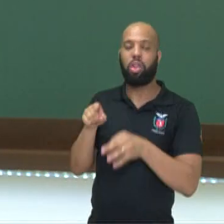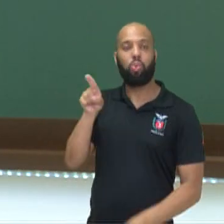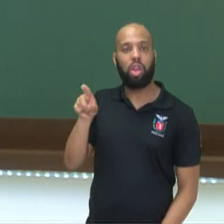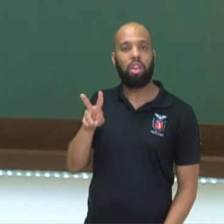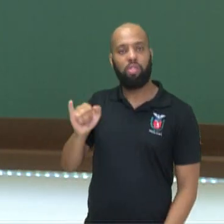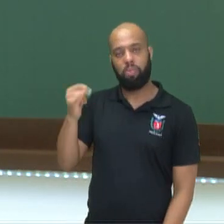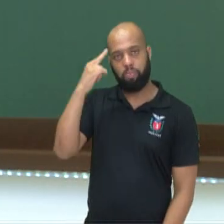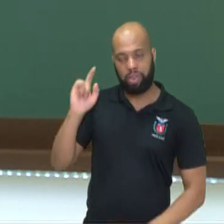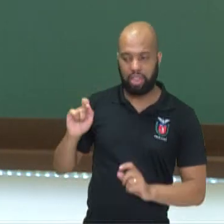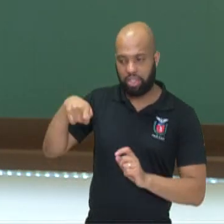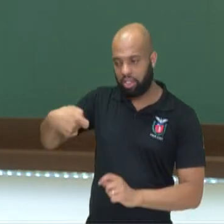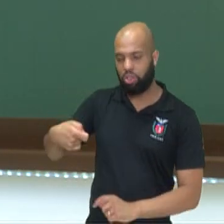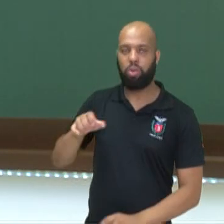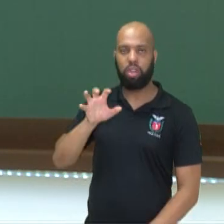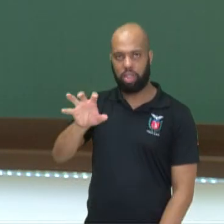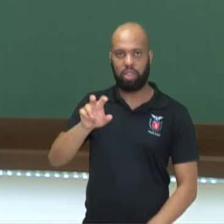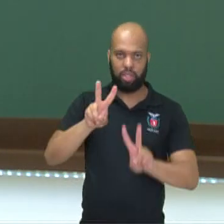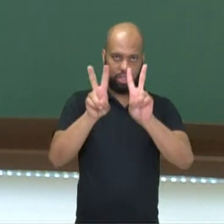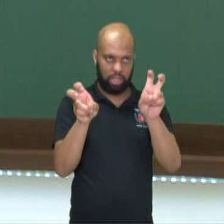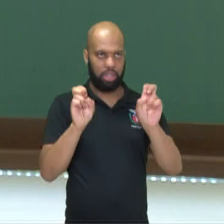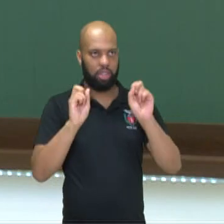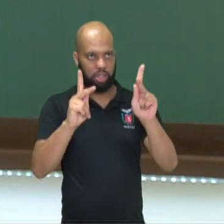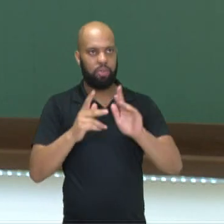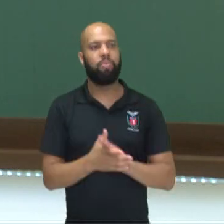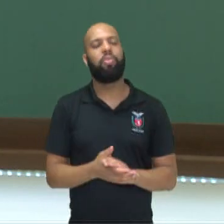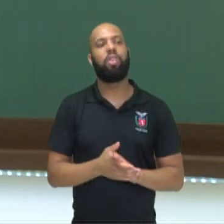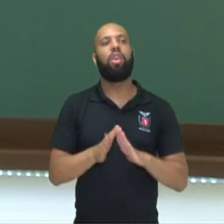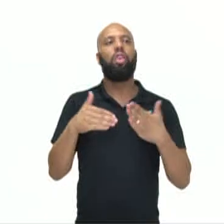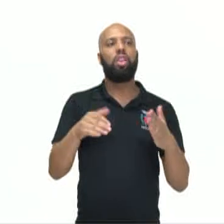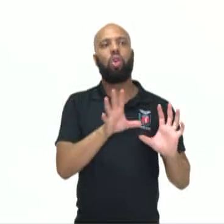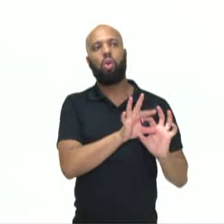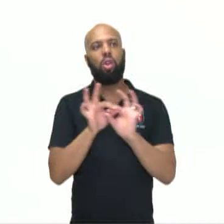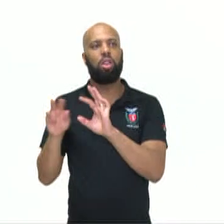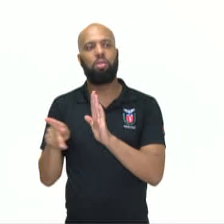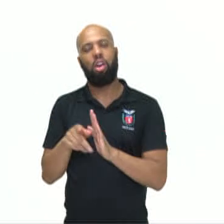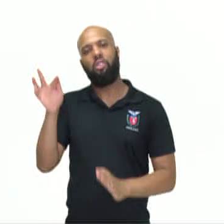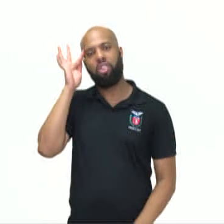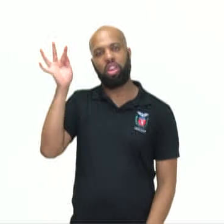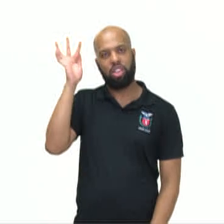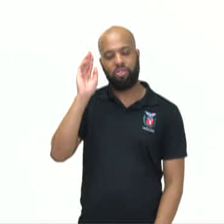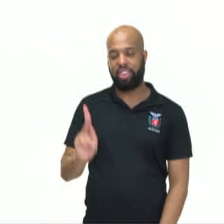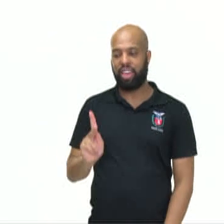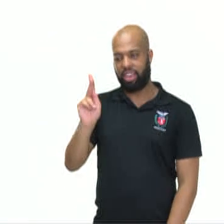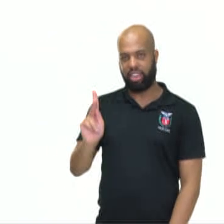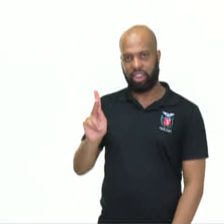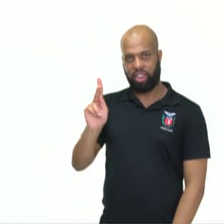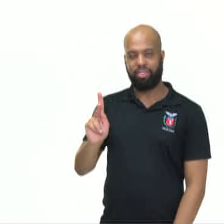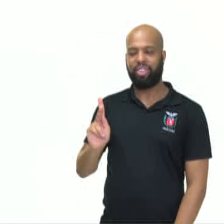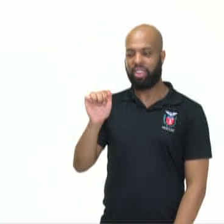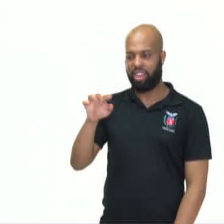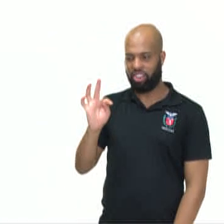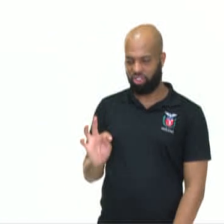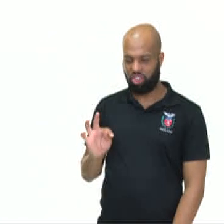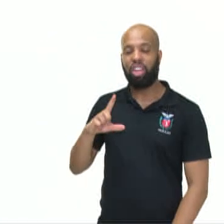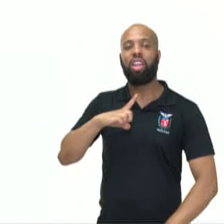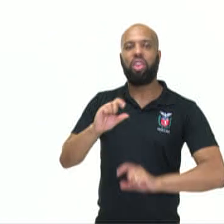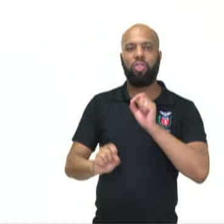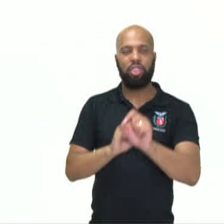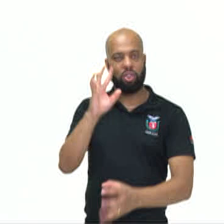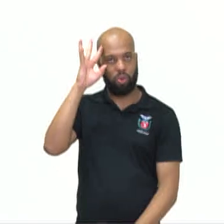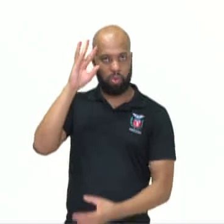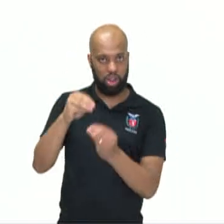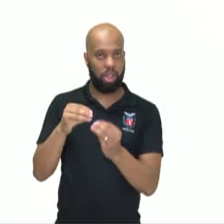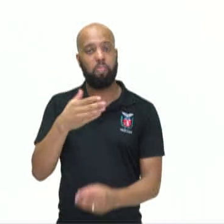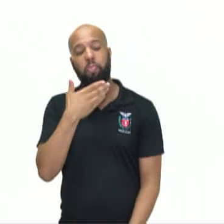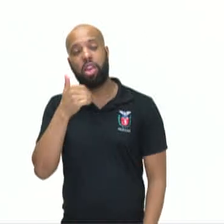pensar justamente sobre este tema, tá? O contexto da filosofia kantiana. Então, para entender melhor esse